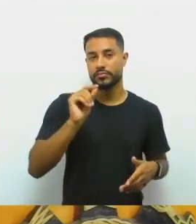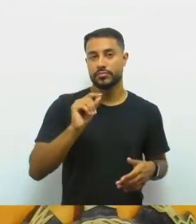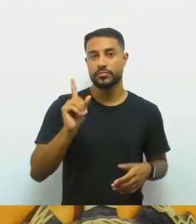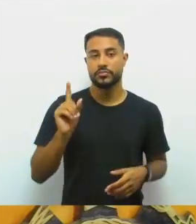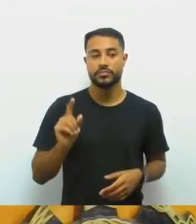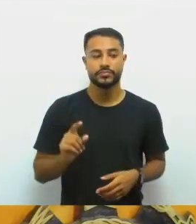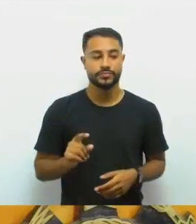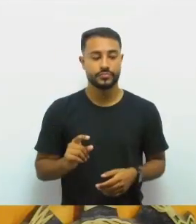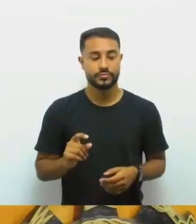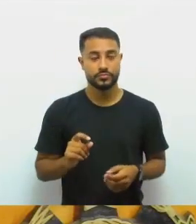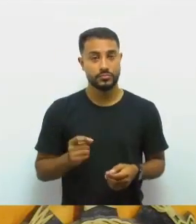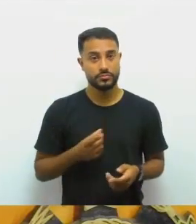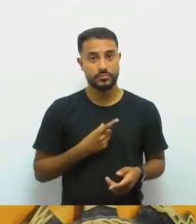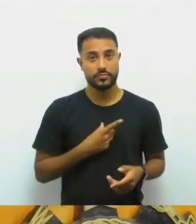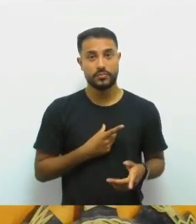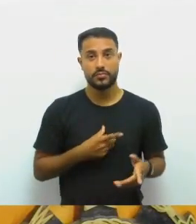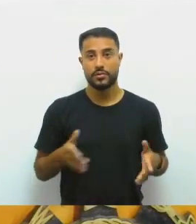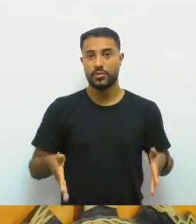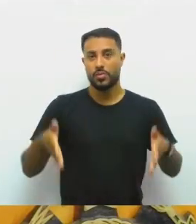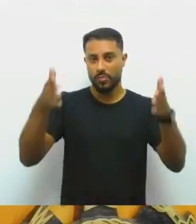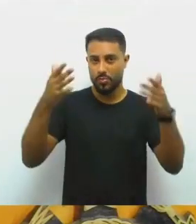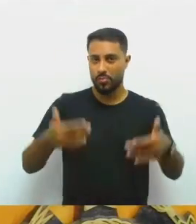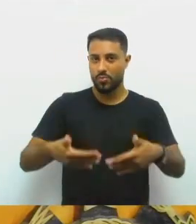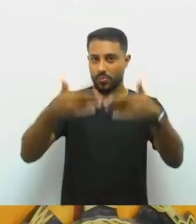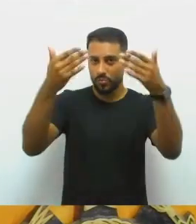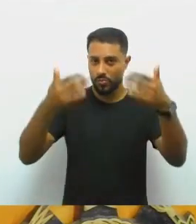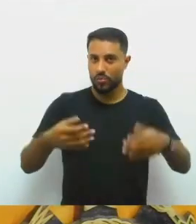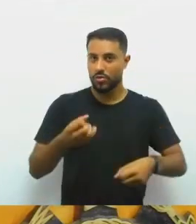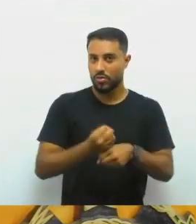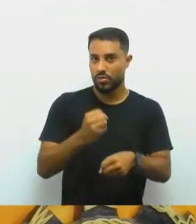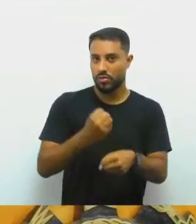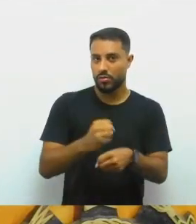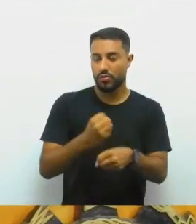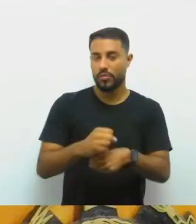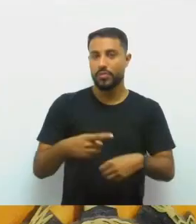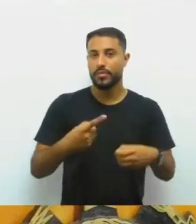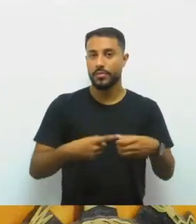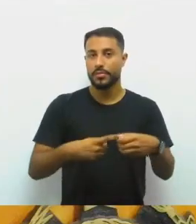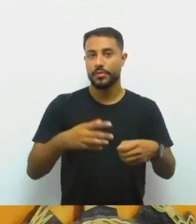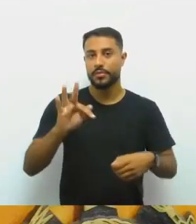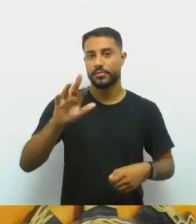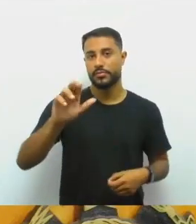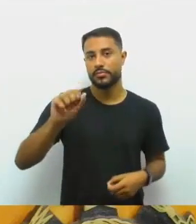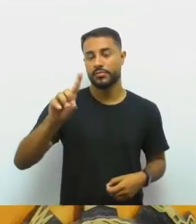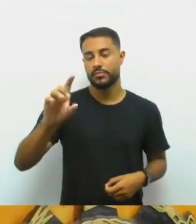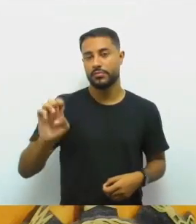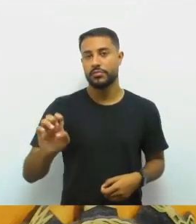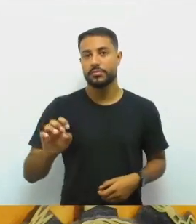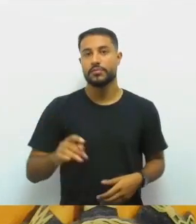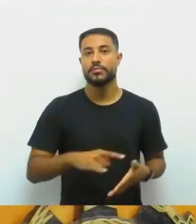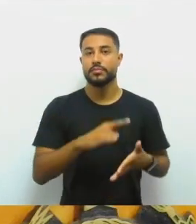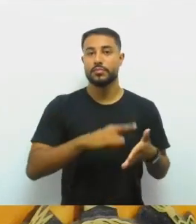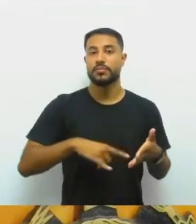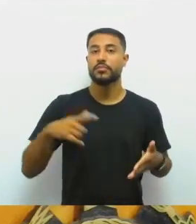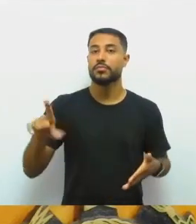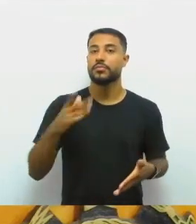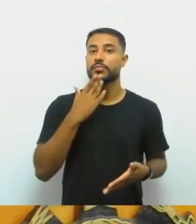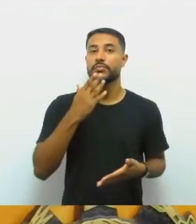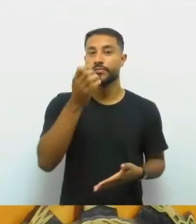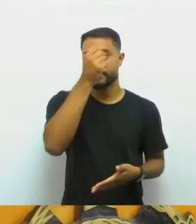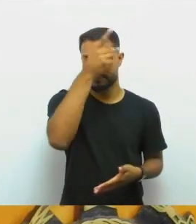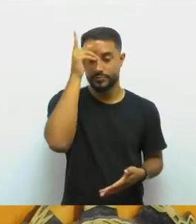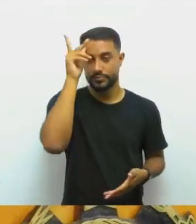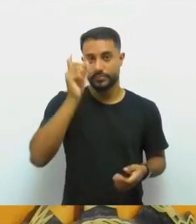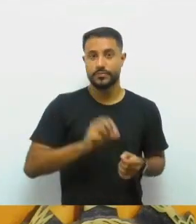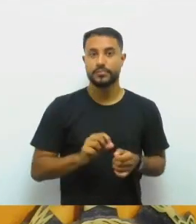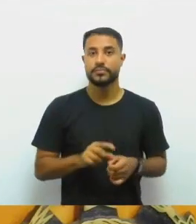localizado após o imóvel de número 412, da rua Coiambebe, no bairro do Frade. Indicação 6978, indicando ao prefeito